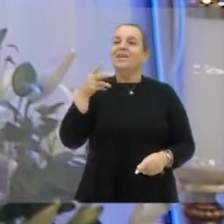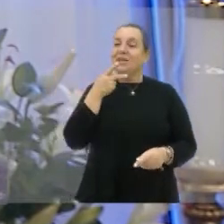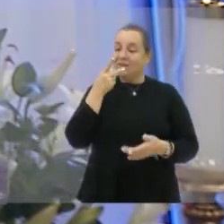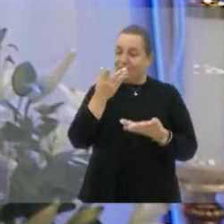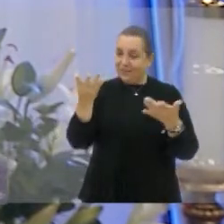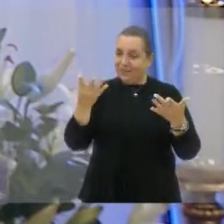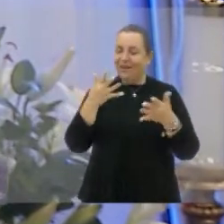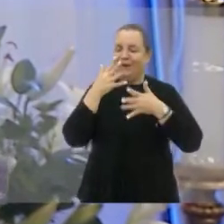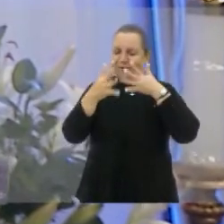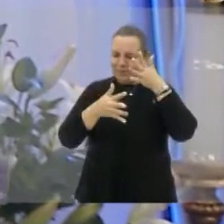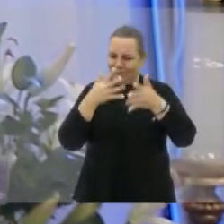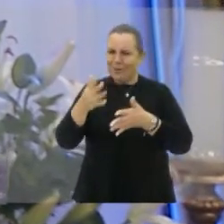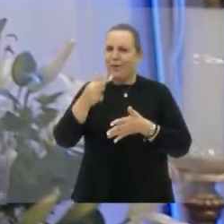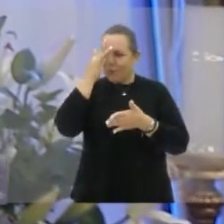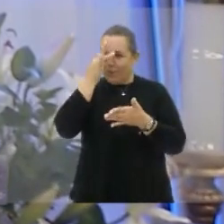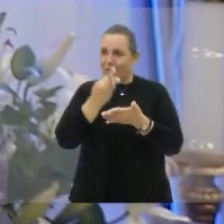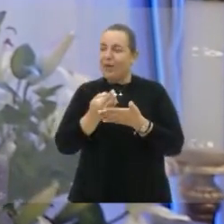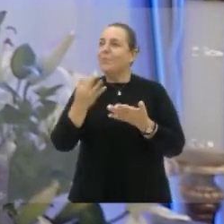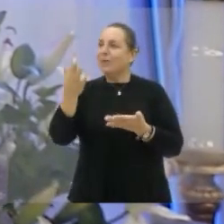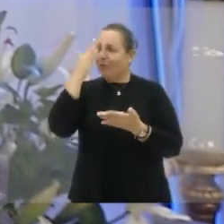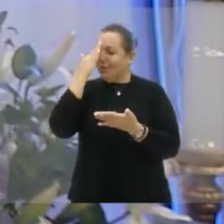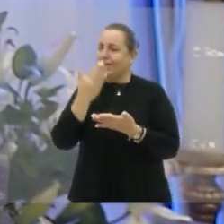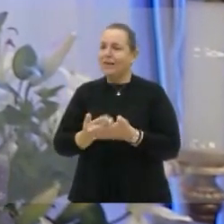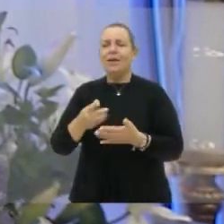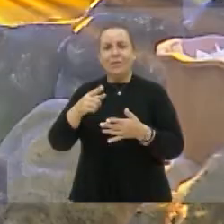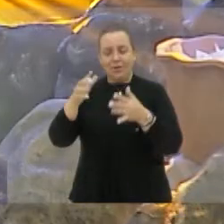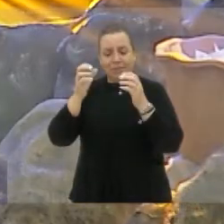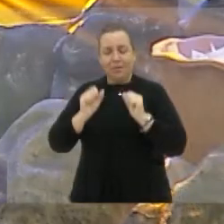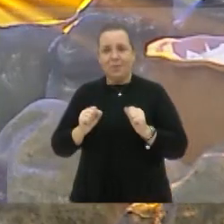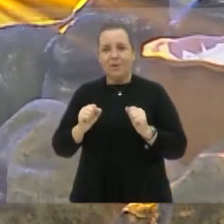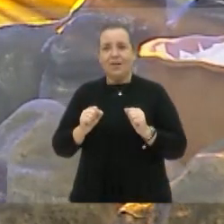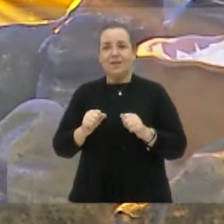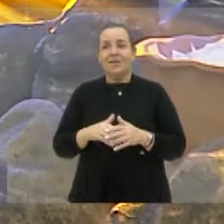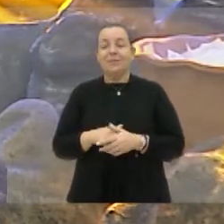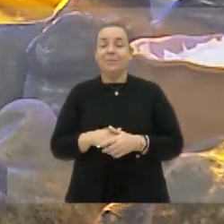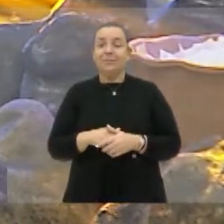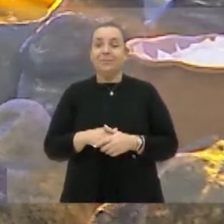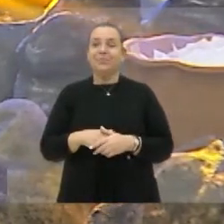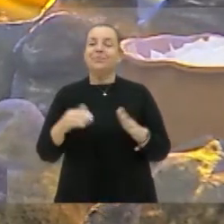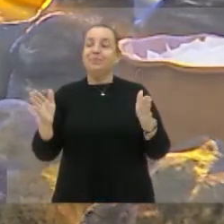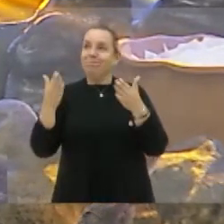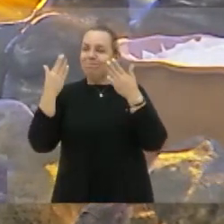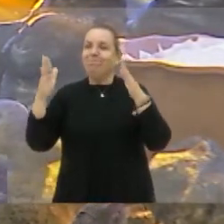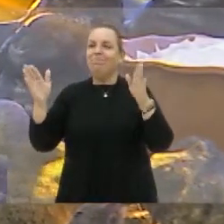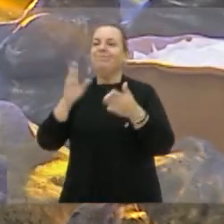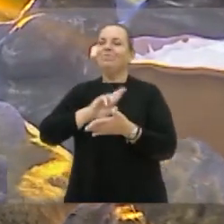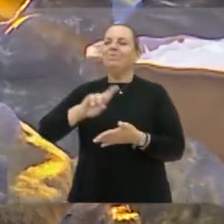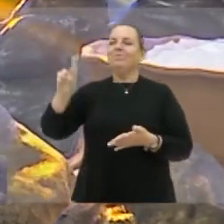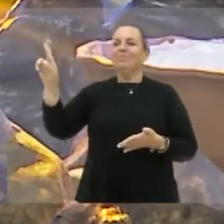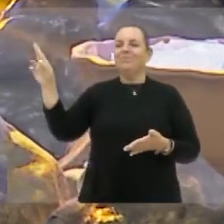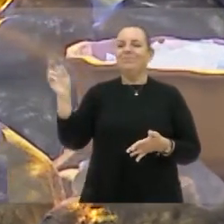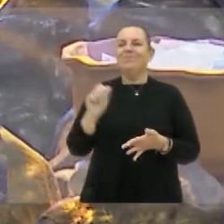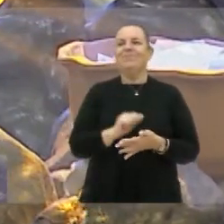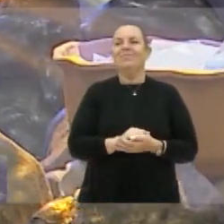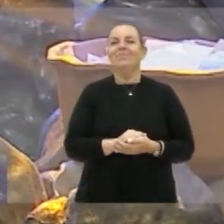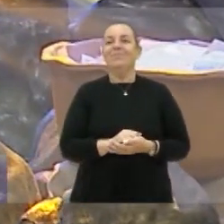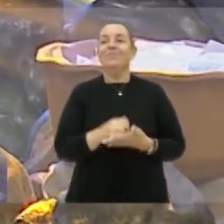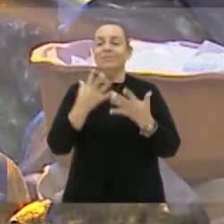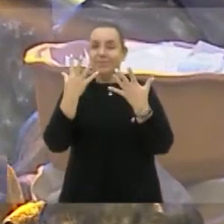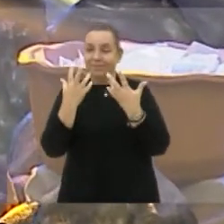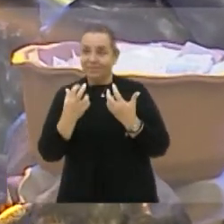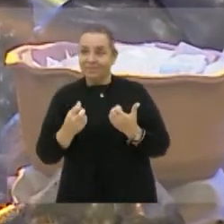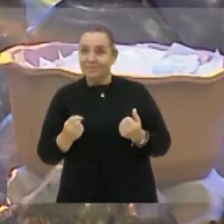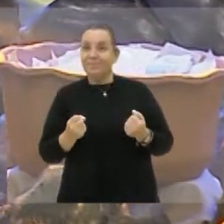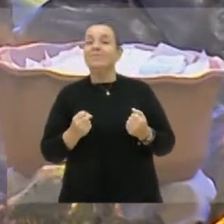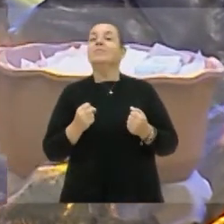eu creio, eu tomo posse, é isso que eu acredito. Vamos juntos, vamos louvar o Senhor, o Brasil inteiro tomando posse,